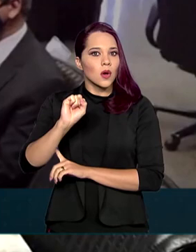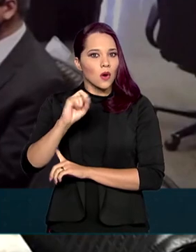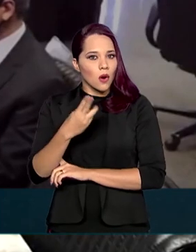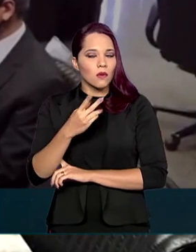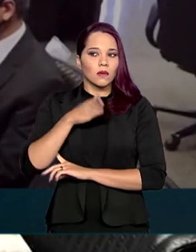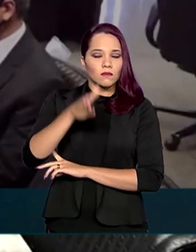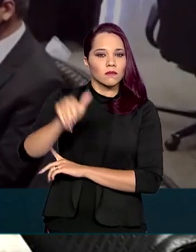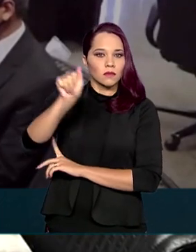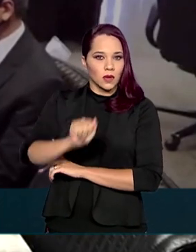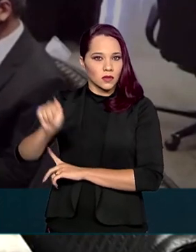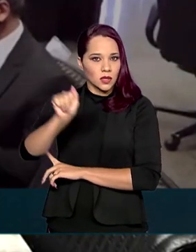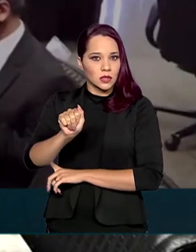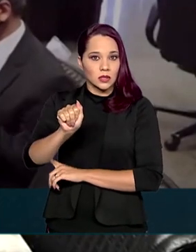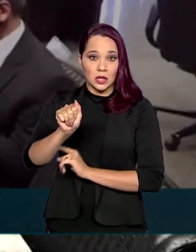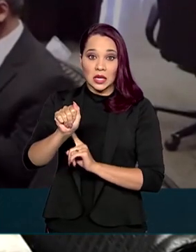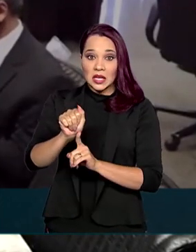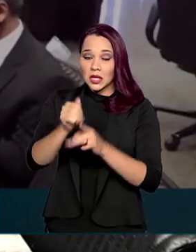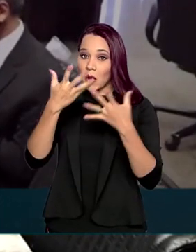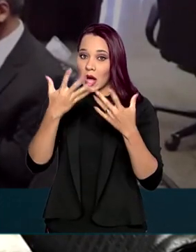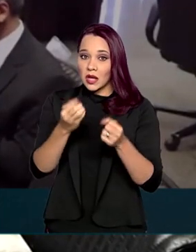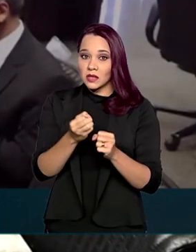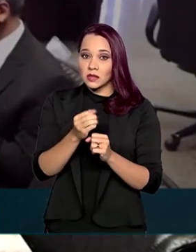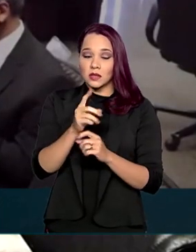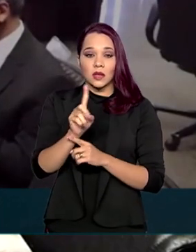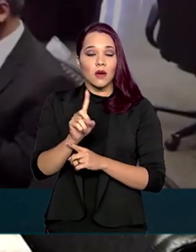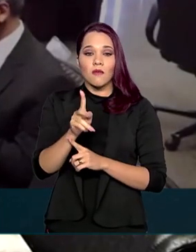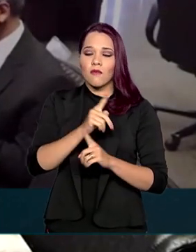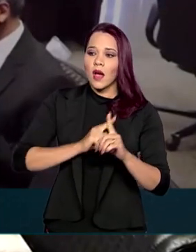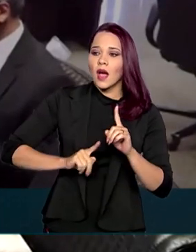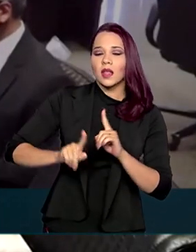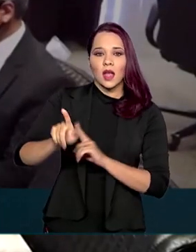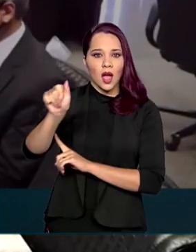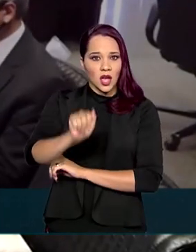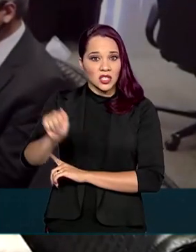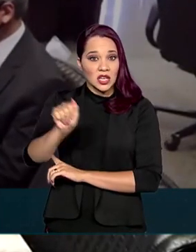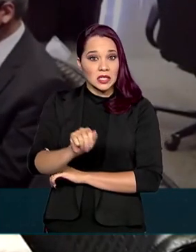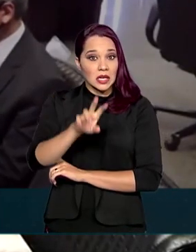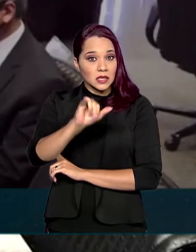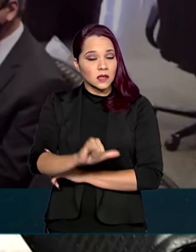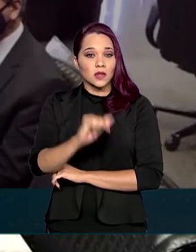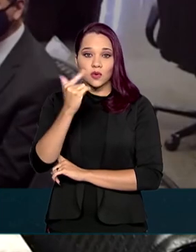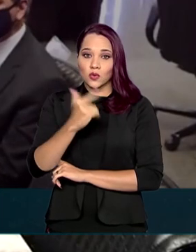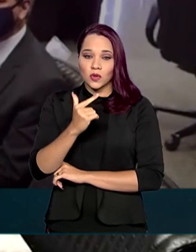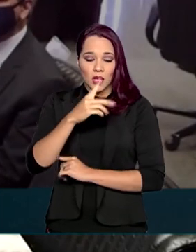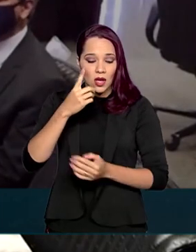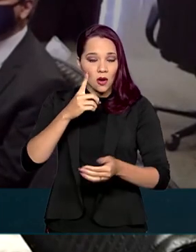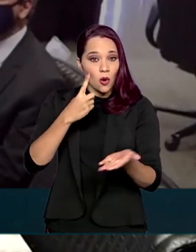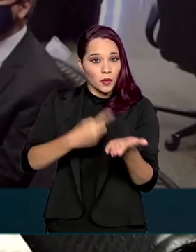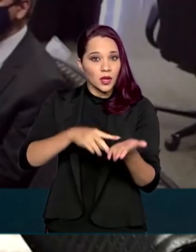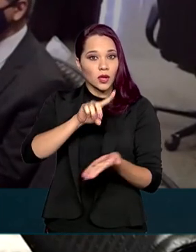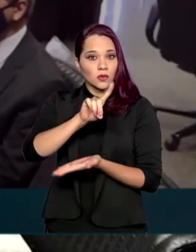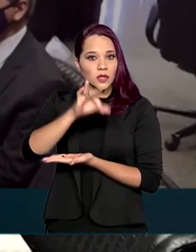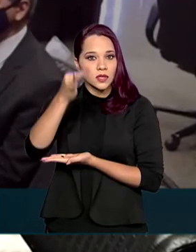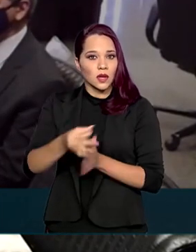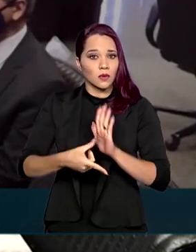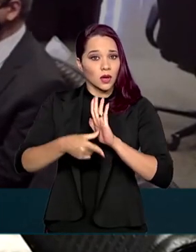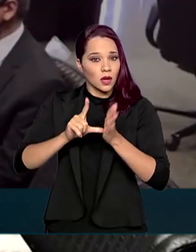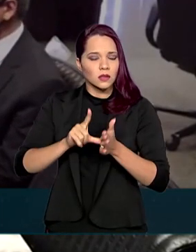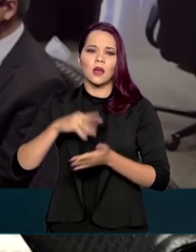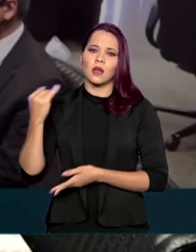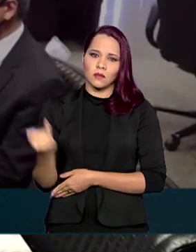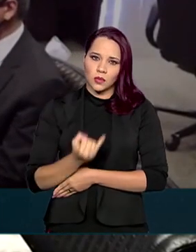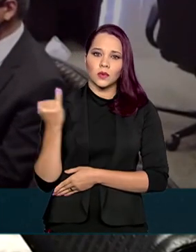as agências. Que não se desloquem até as agências sem que tenham feito o agendamento. Isso é